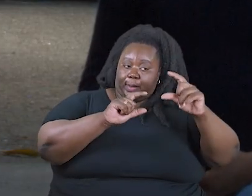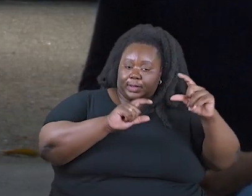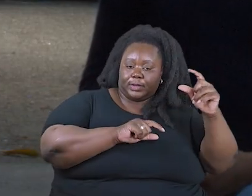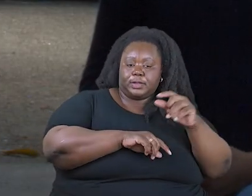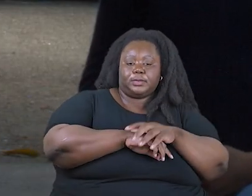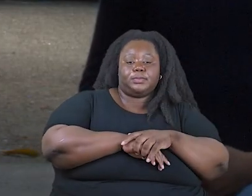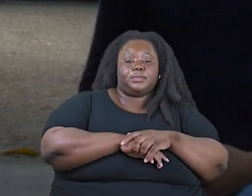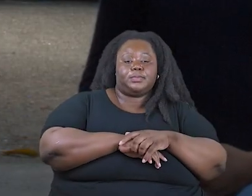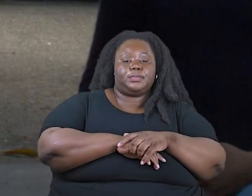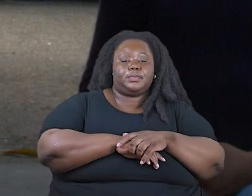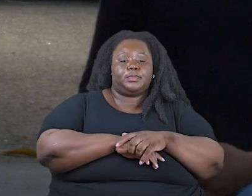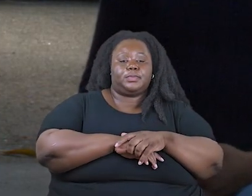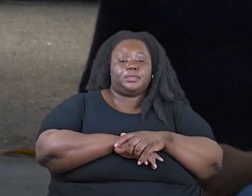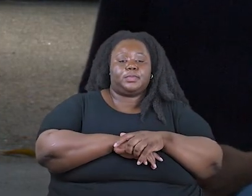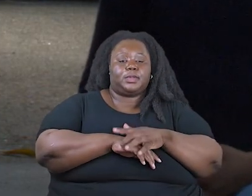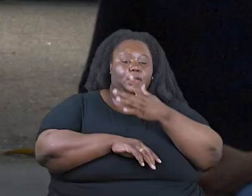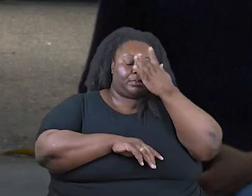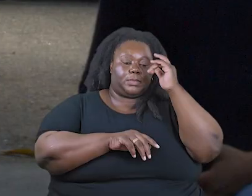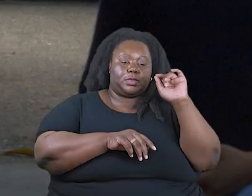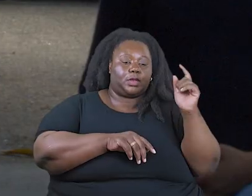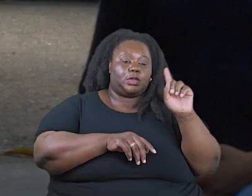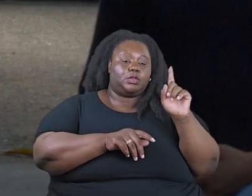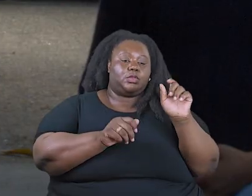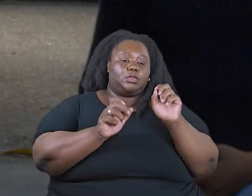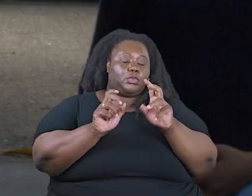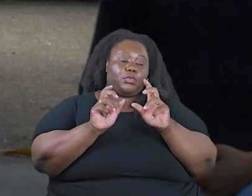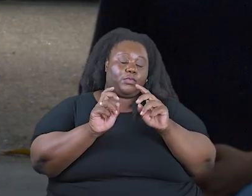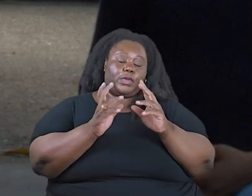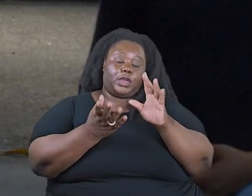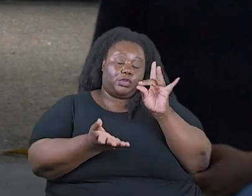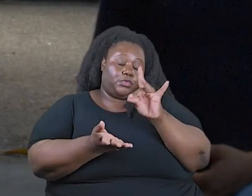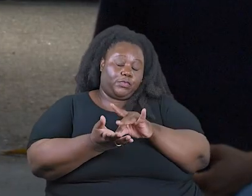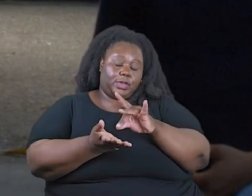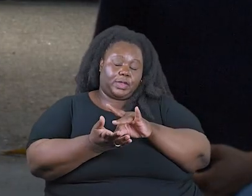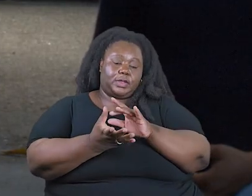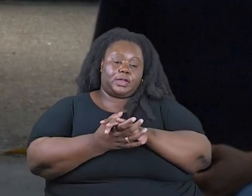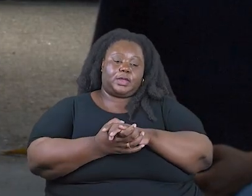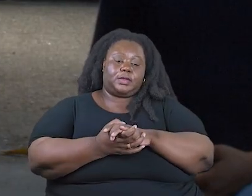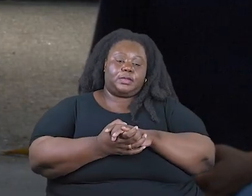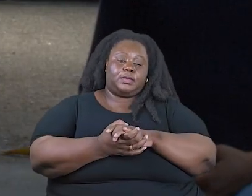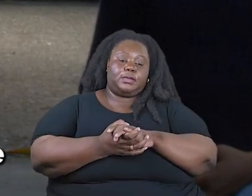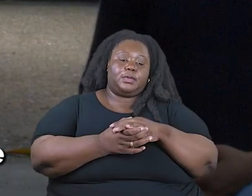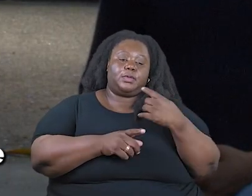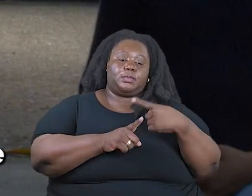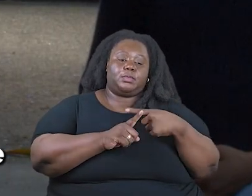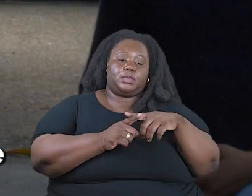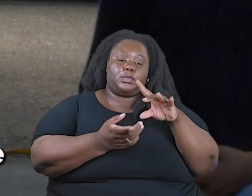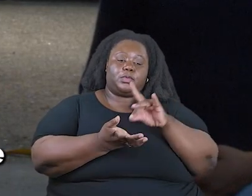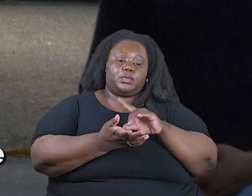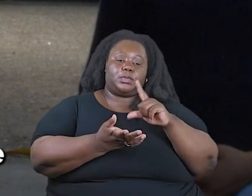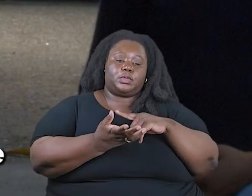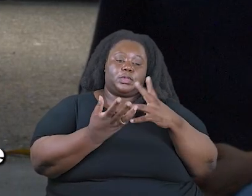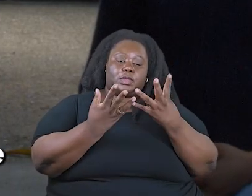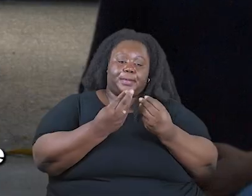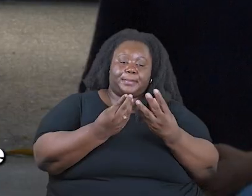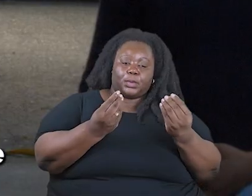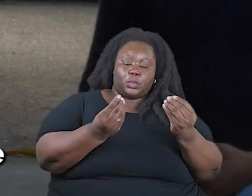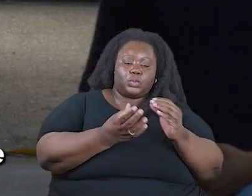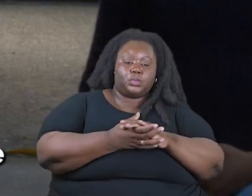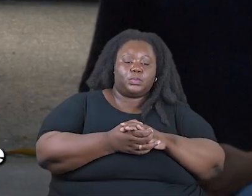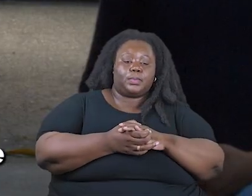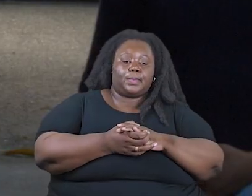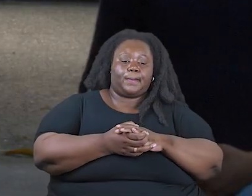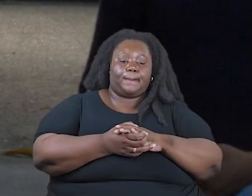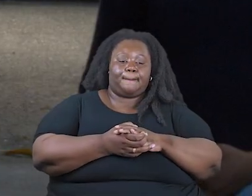quadrinhos, que o autor do quadrinho ele não vende o desenho original, porque o desenho original ele tem um monte